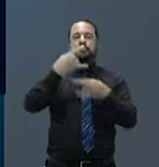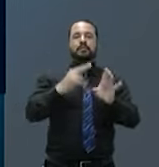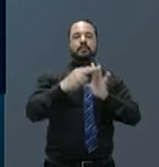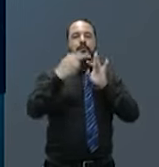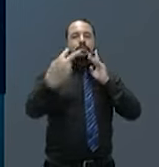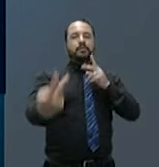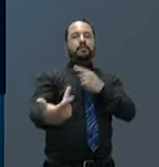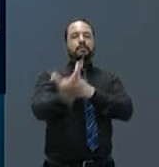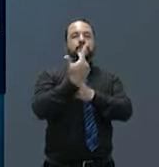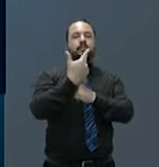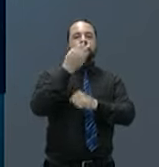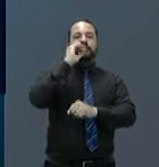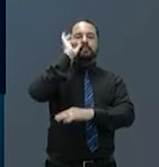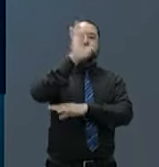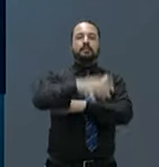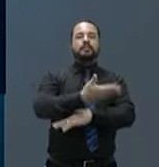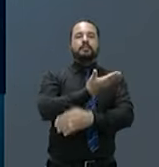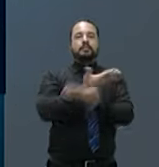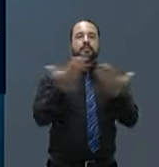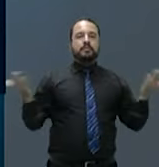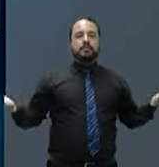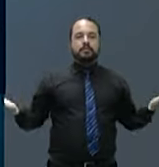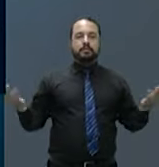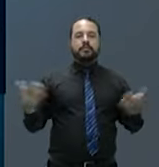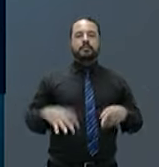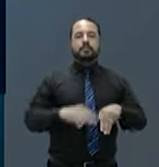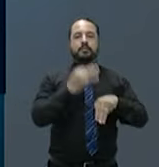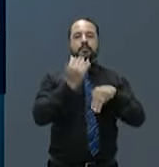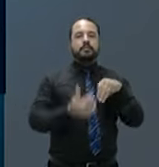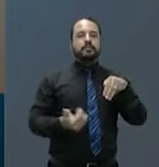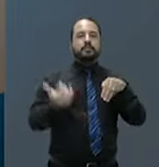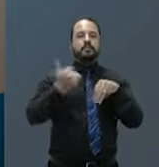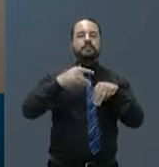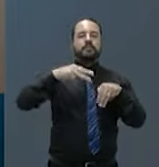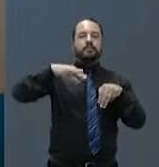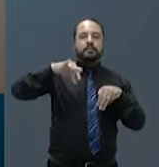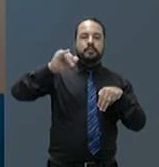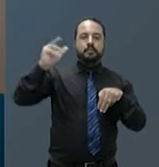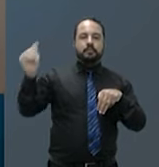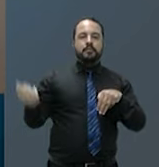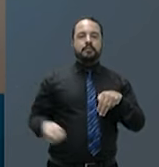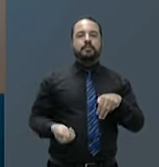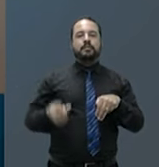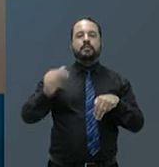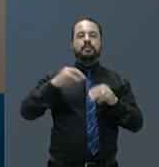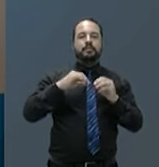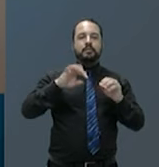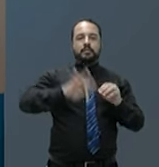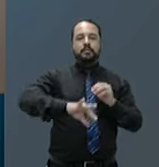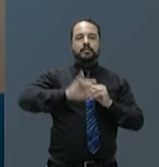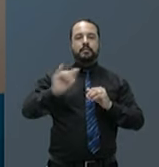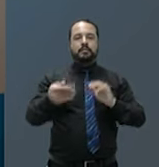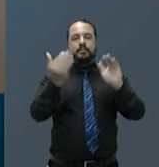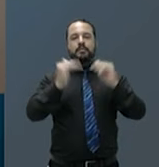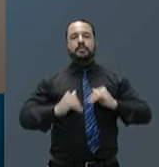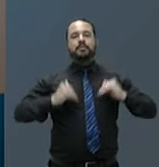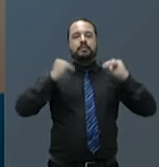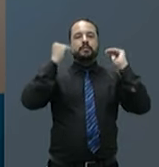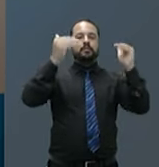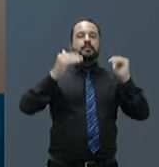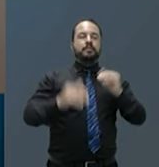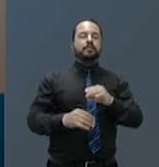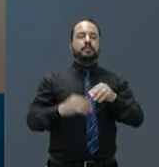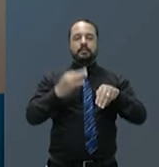Boa tarde a todos. Excelentíssima senhora ministra Maria Tereza Moura, presidente do Colégio Superior Tribunal de Justiça, excelentíssimo ministro